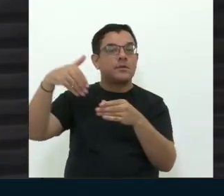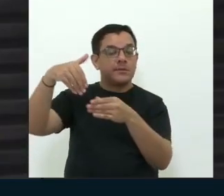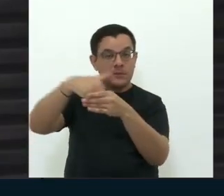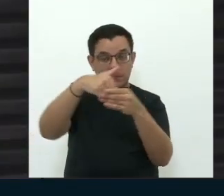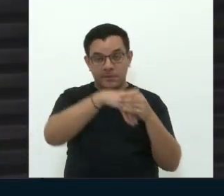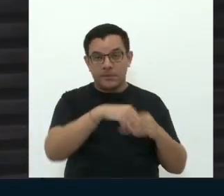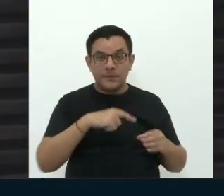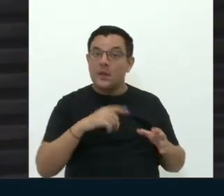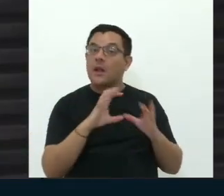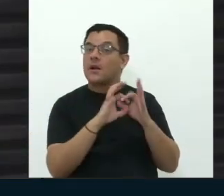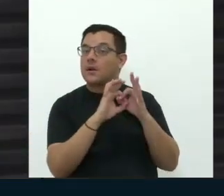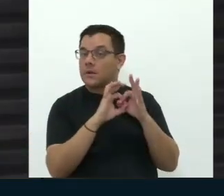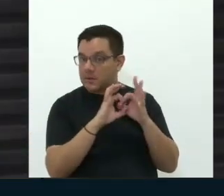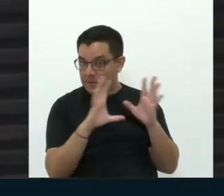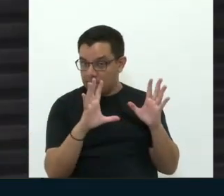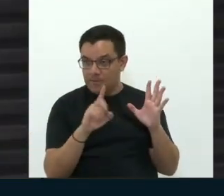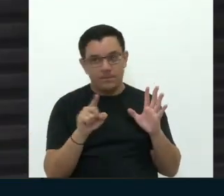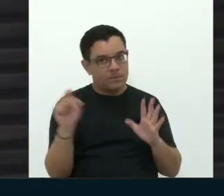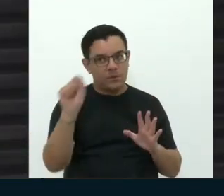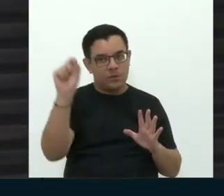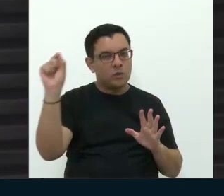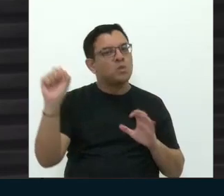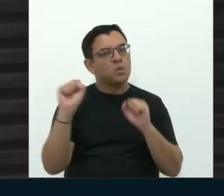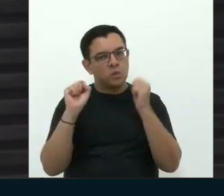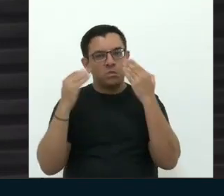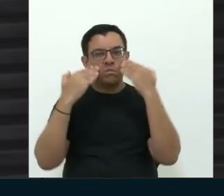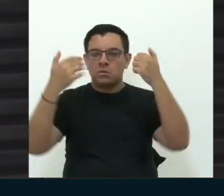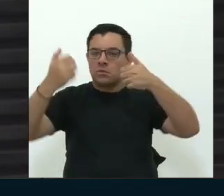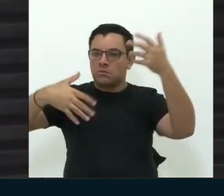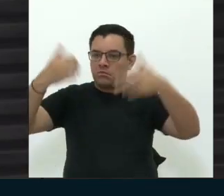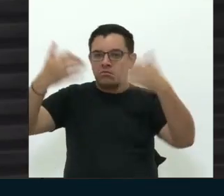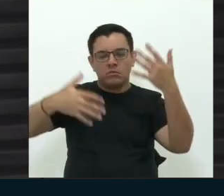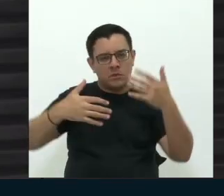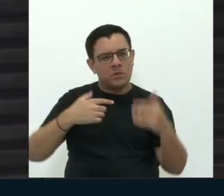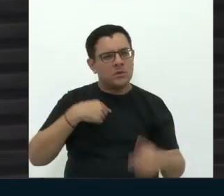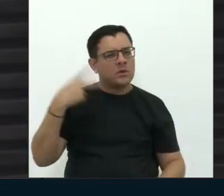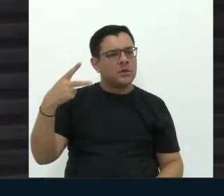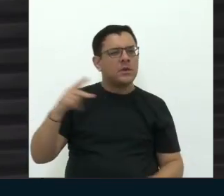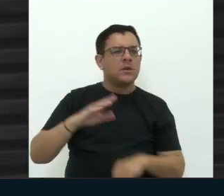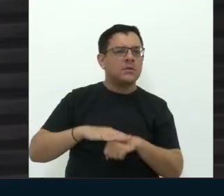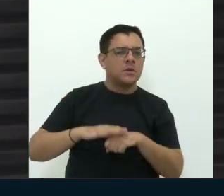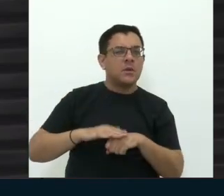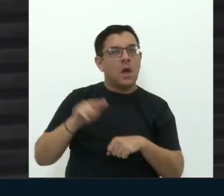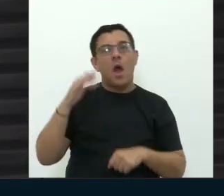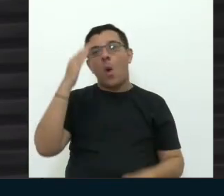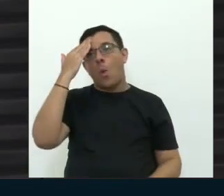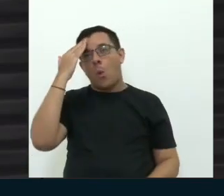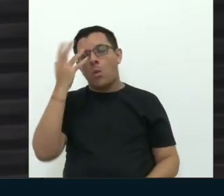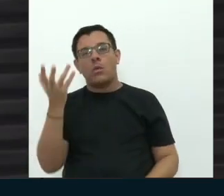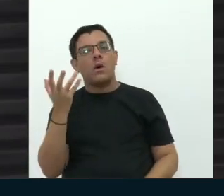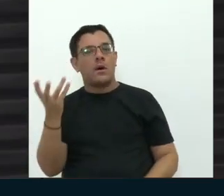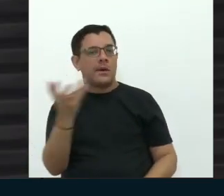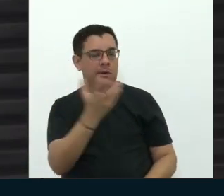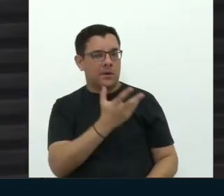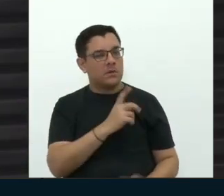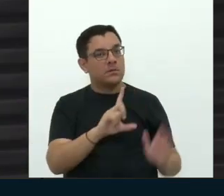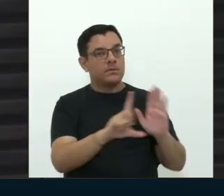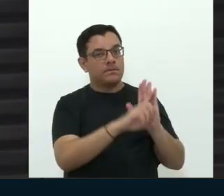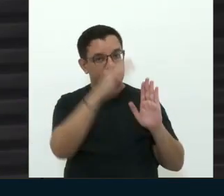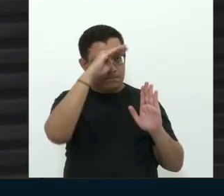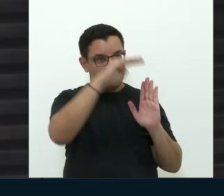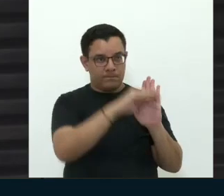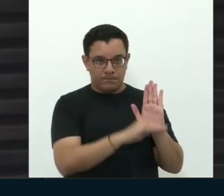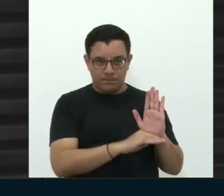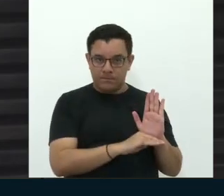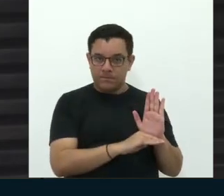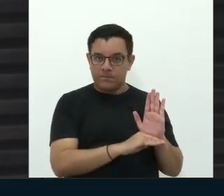quadro de liberdade que a candidatura possa se expressar e passar a mensagem política da forma que que ela bem entender dentro desse quadro de legalidade e